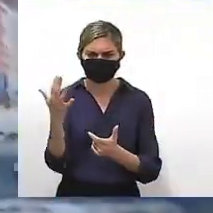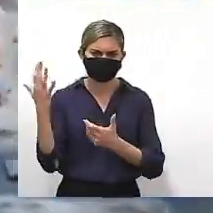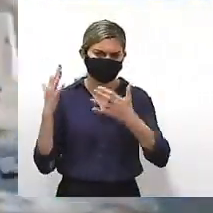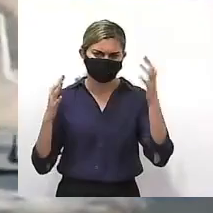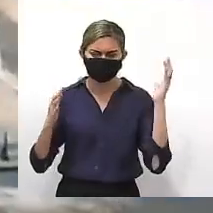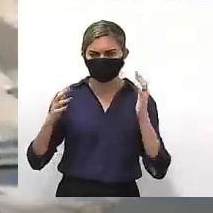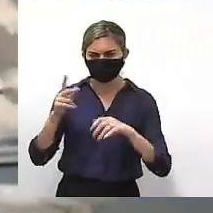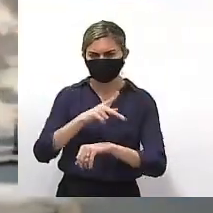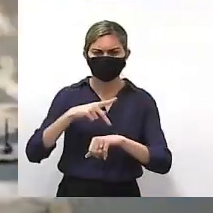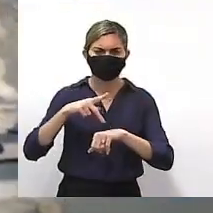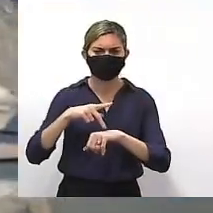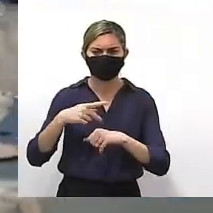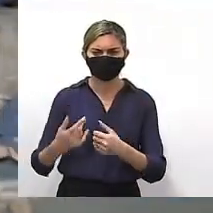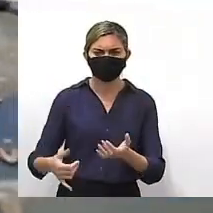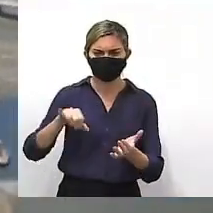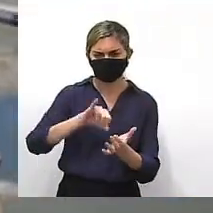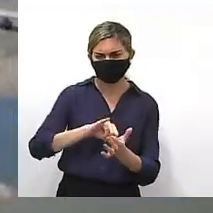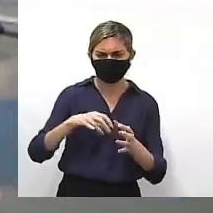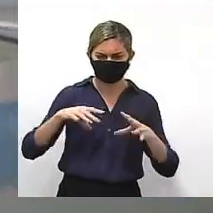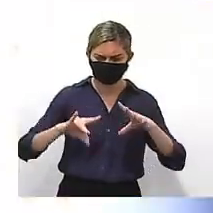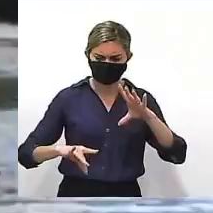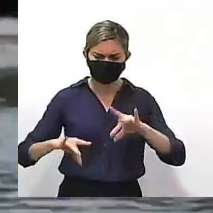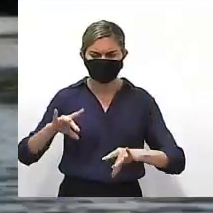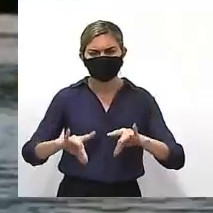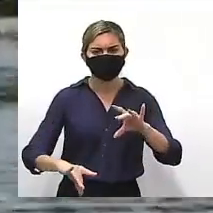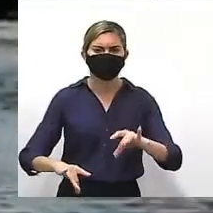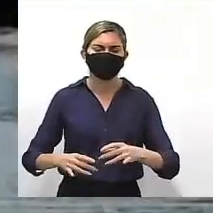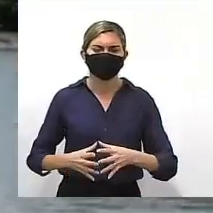país, o Parque dos Manguezais.